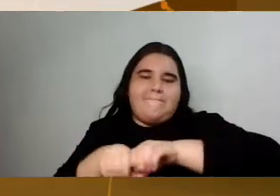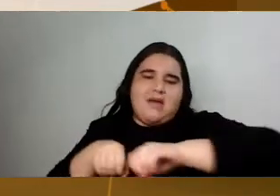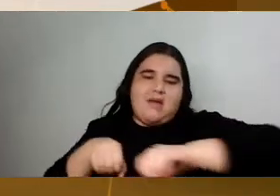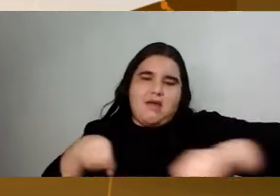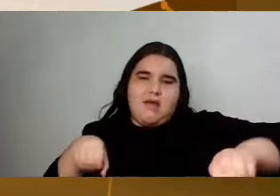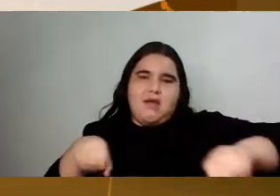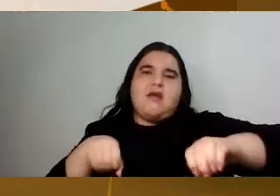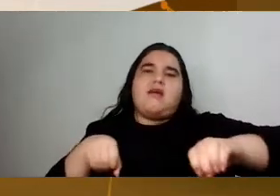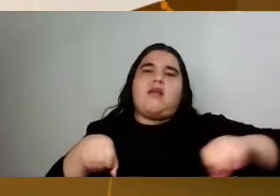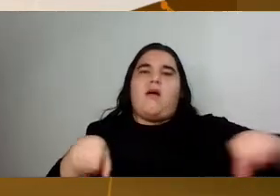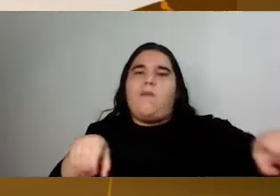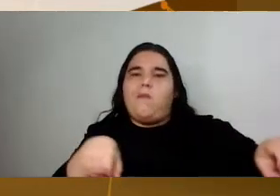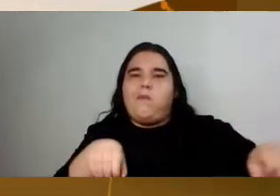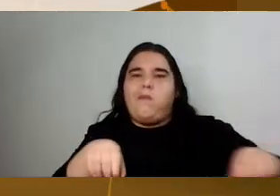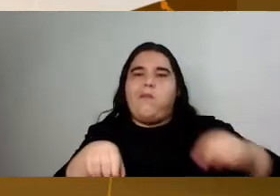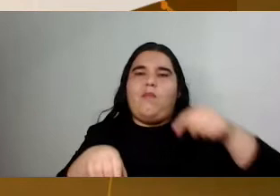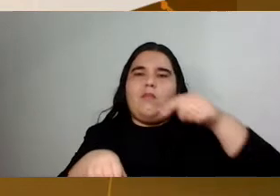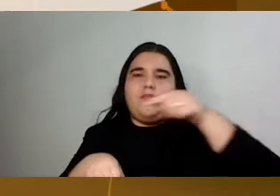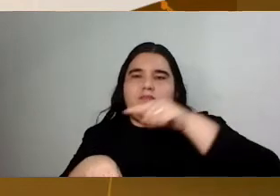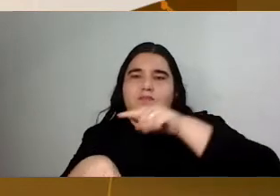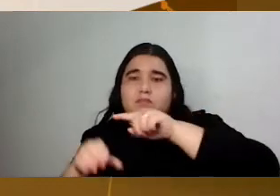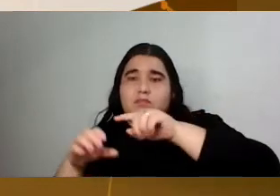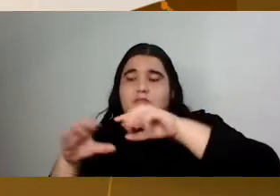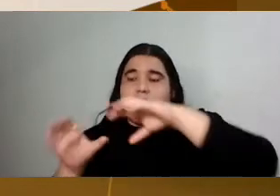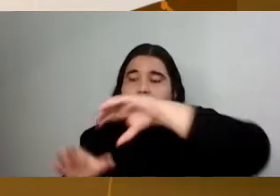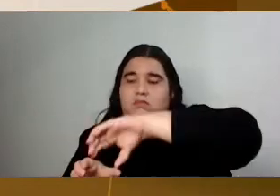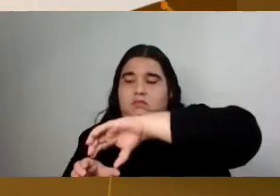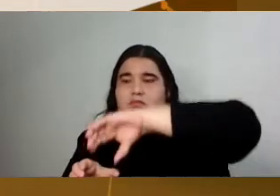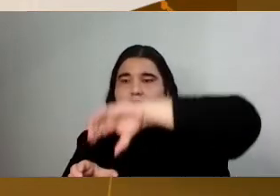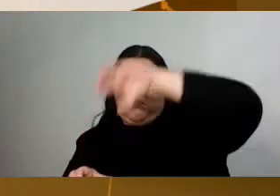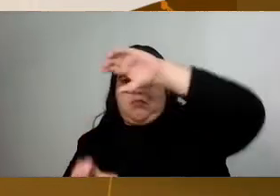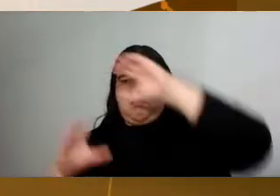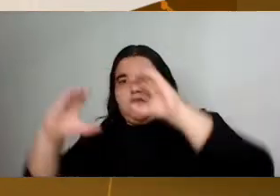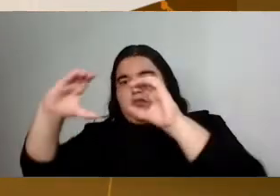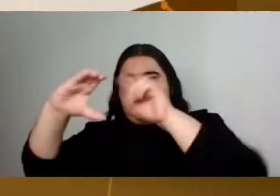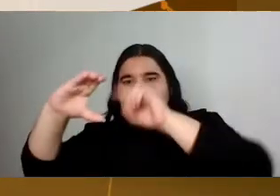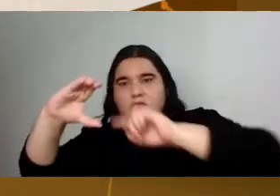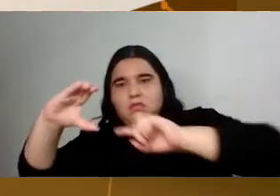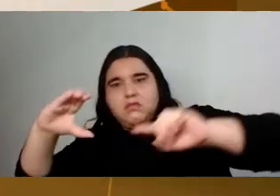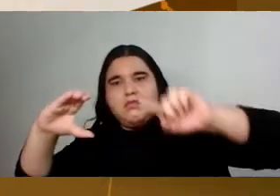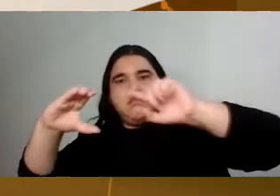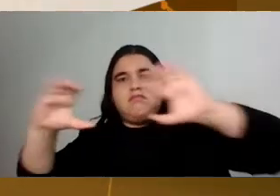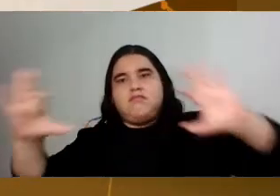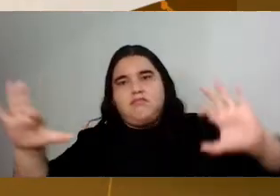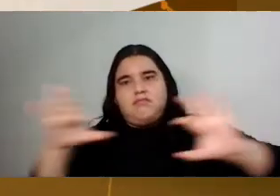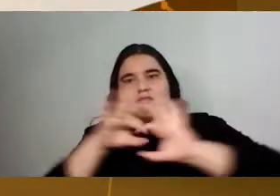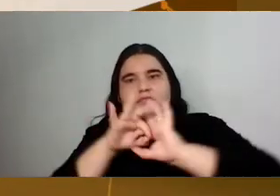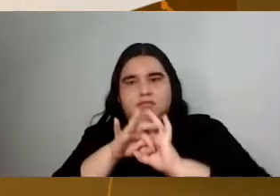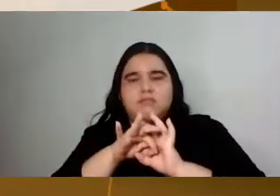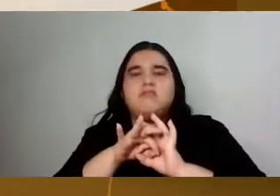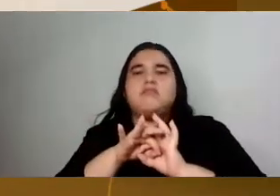aqui na base do transformador e no tanque de expansão do transformador.